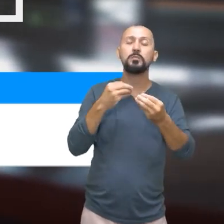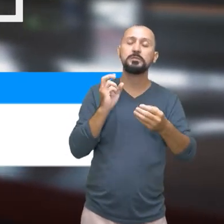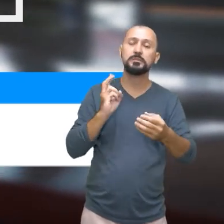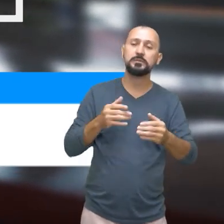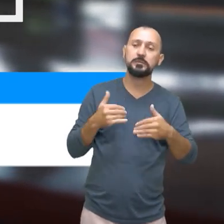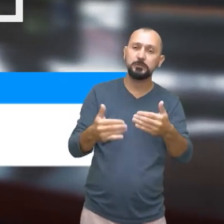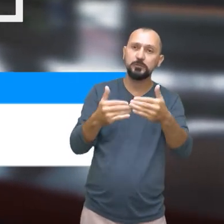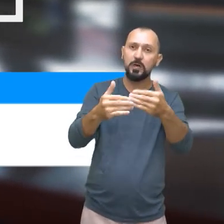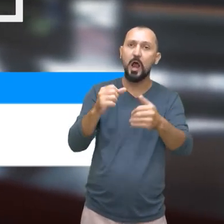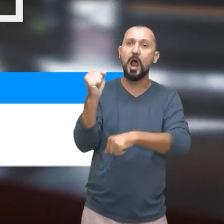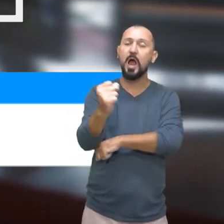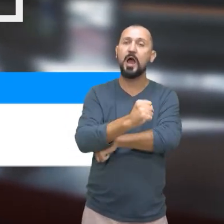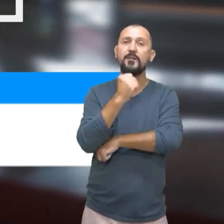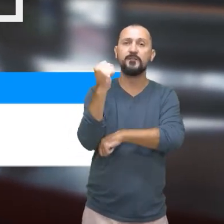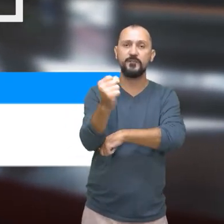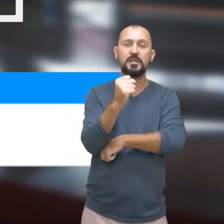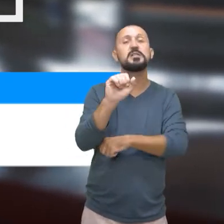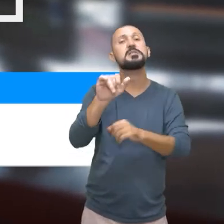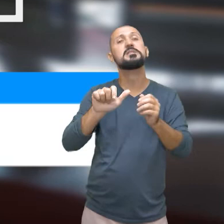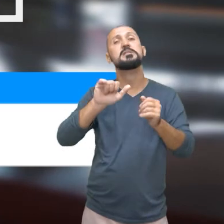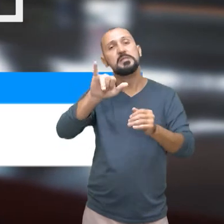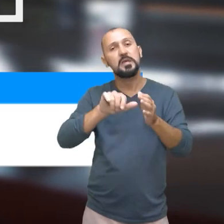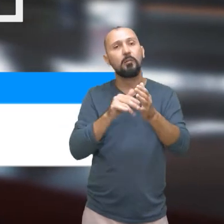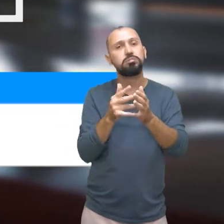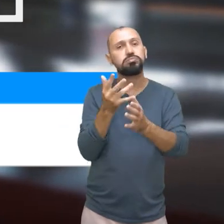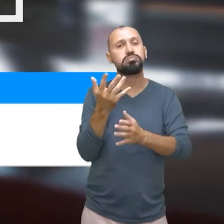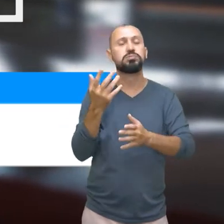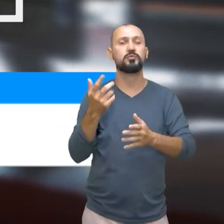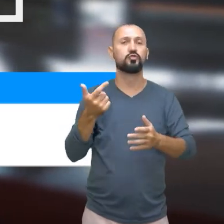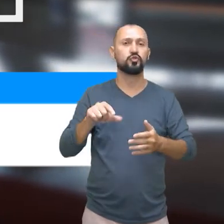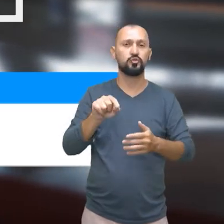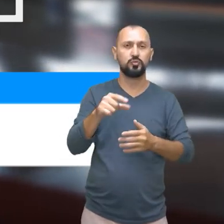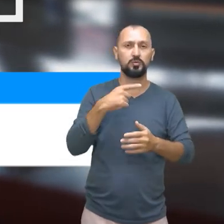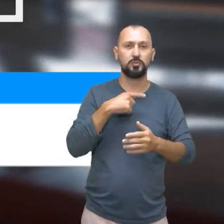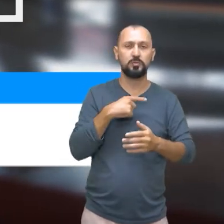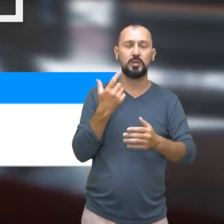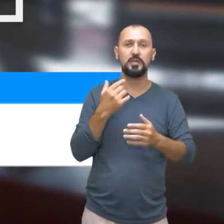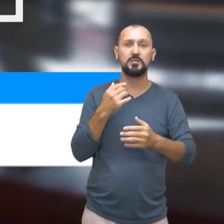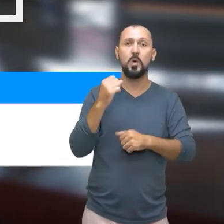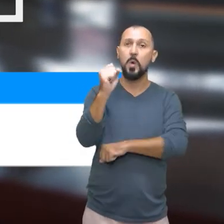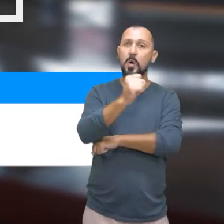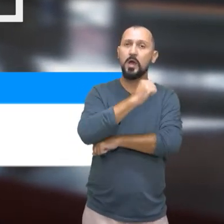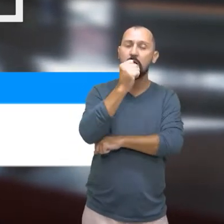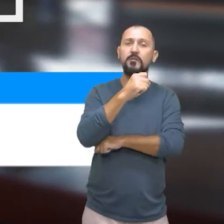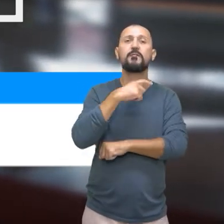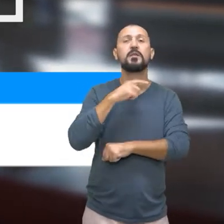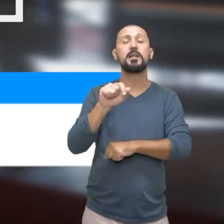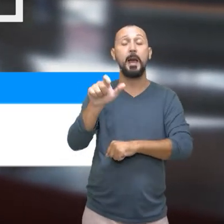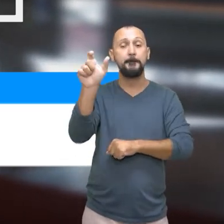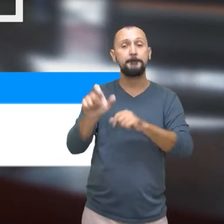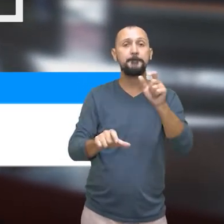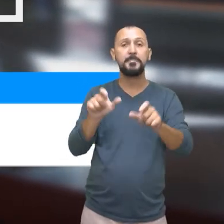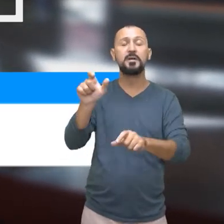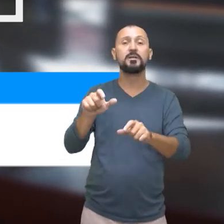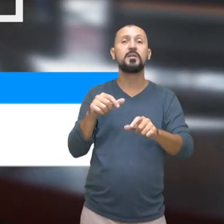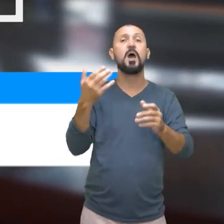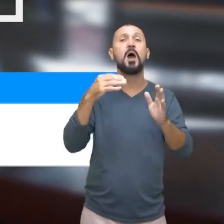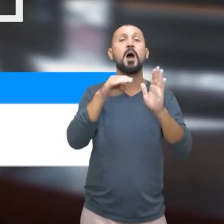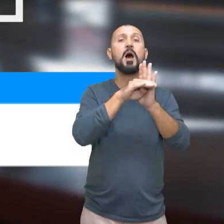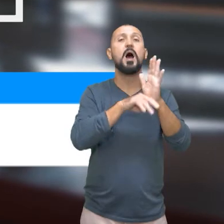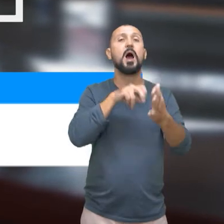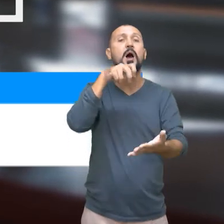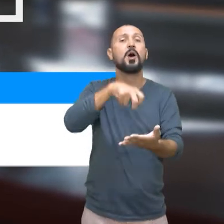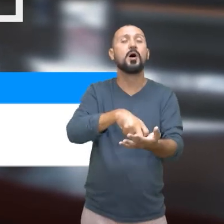administrativo, observando-se a gradatividade, a gravidade e a reincidência à ação. A infração